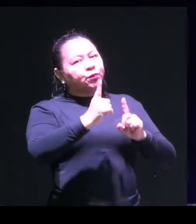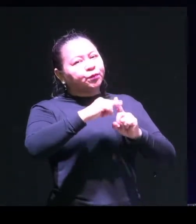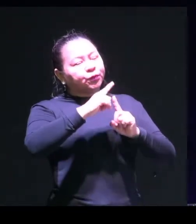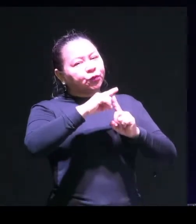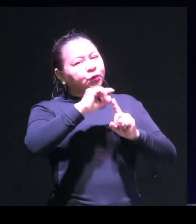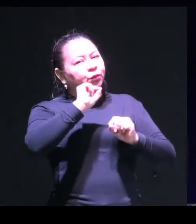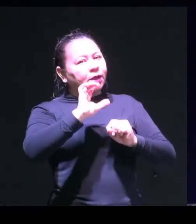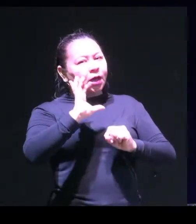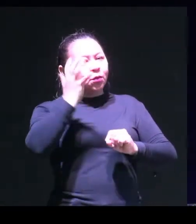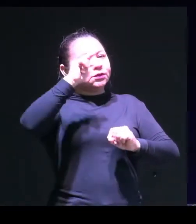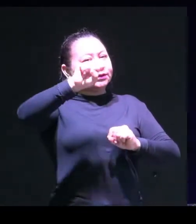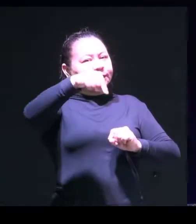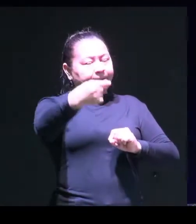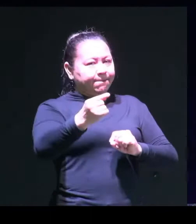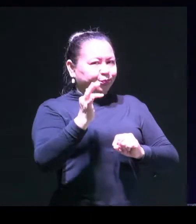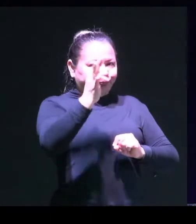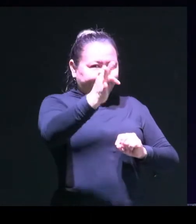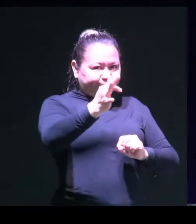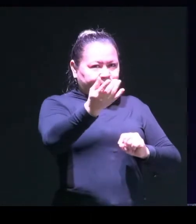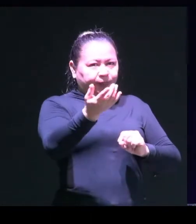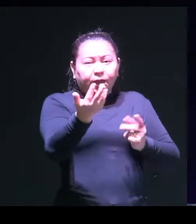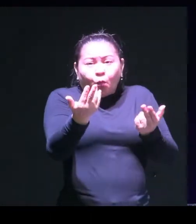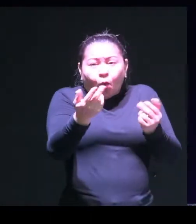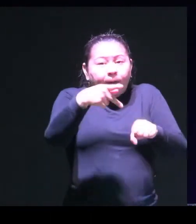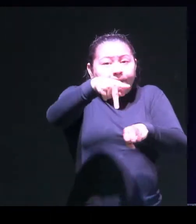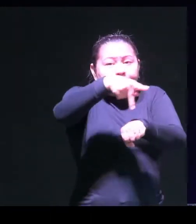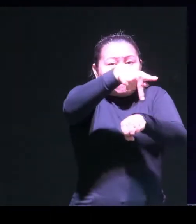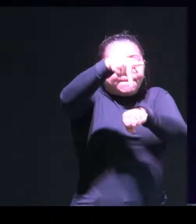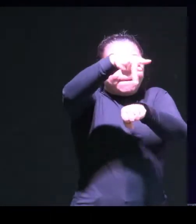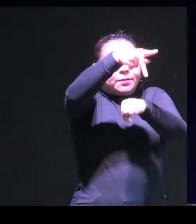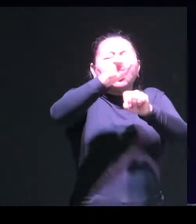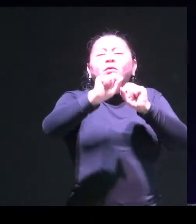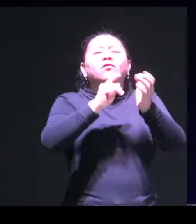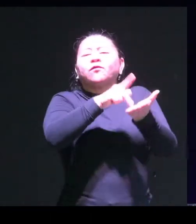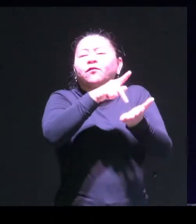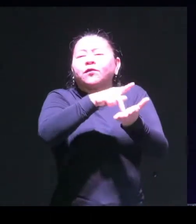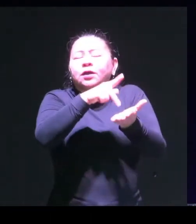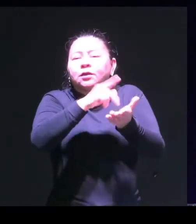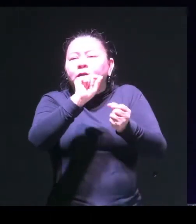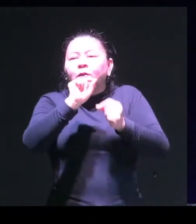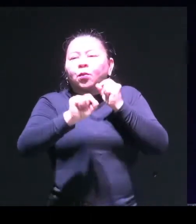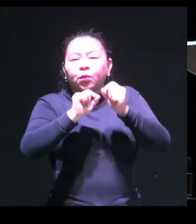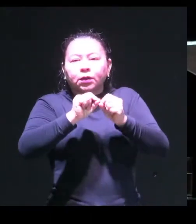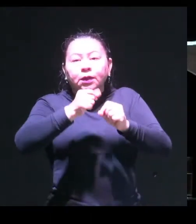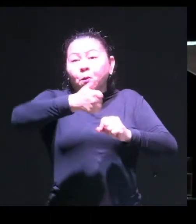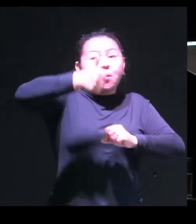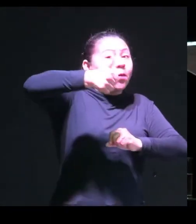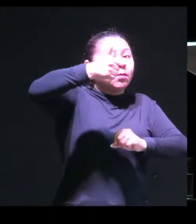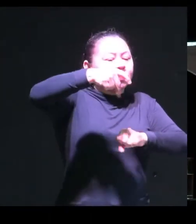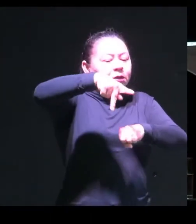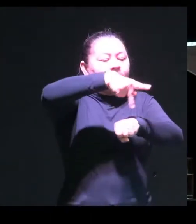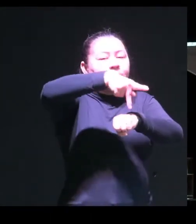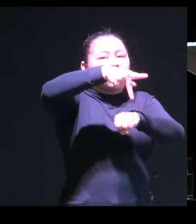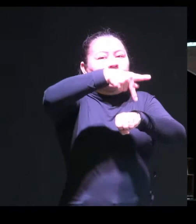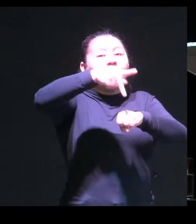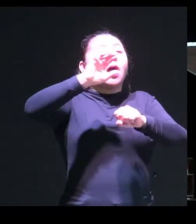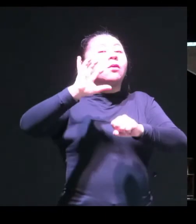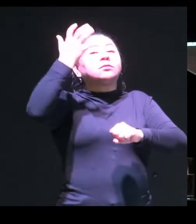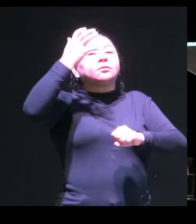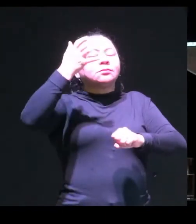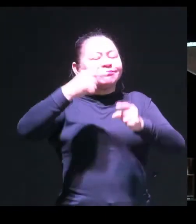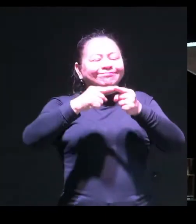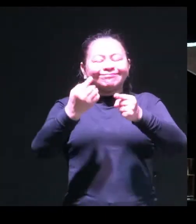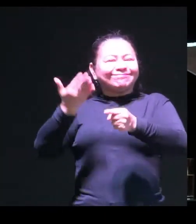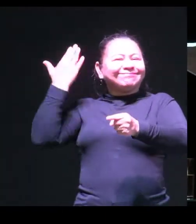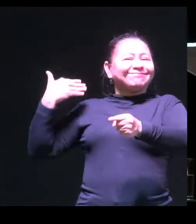do que iria acontecer mais tarde. Igual a Páscoa. Qual foi o primeiro cumprimento da Páscoa? A Páscoa aconteceu